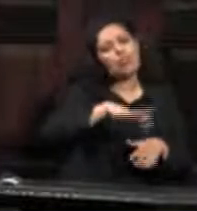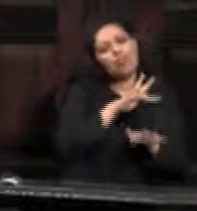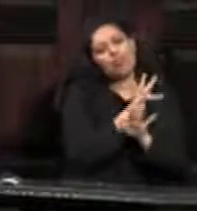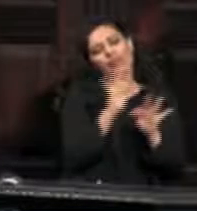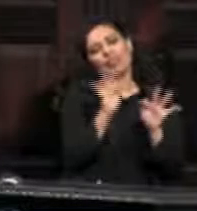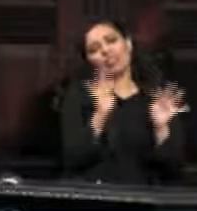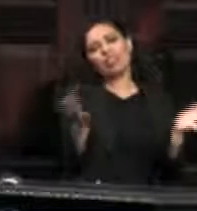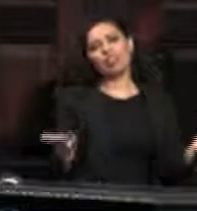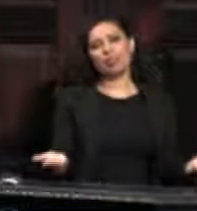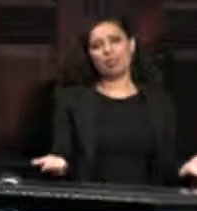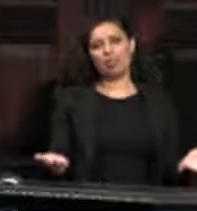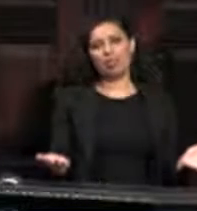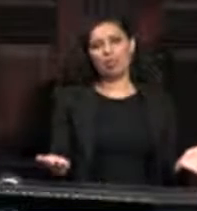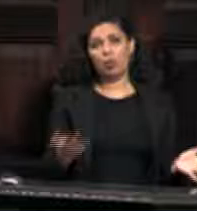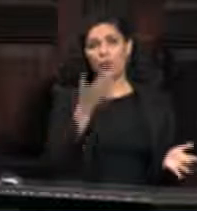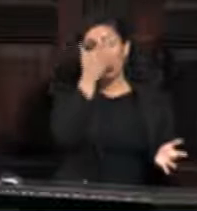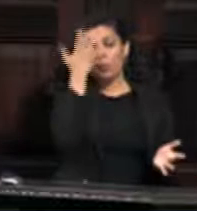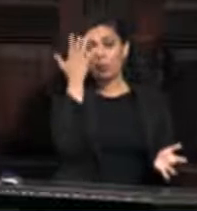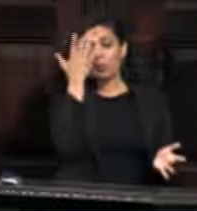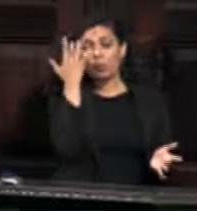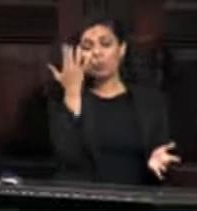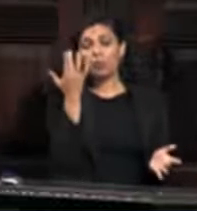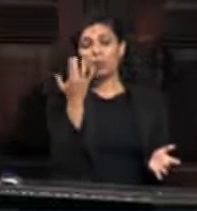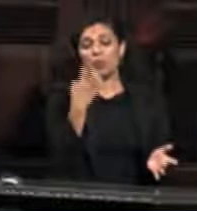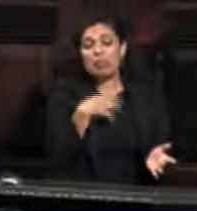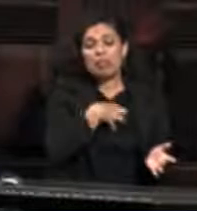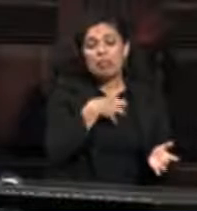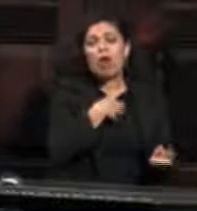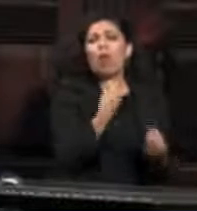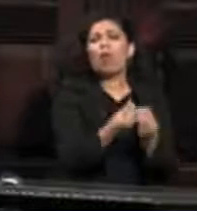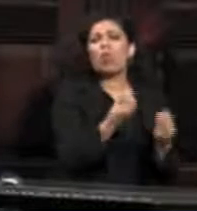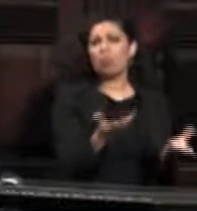também da zona rural, se sentiam